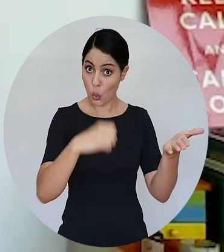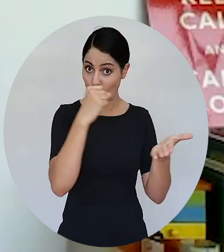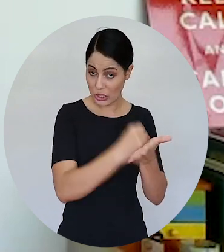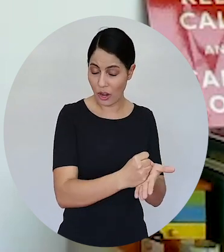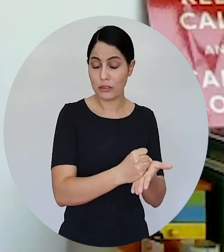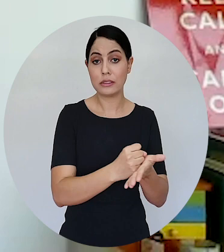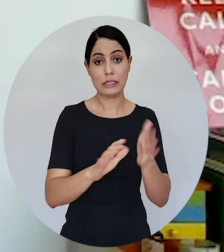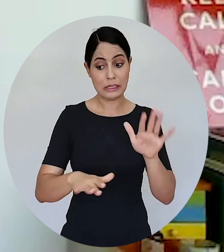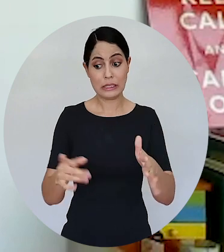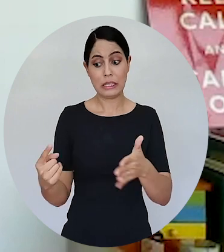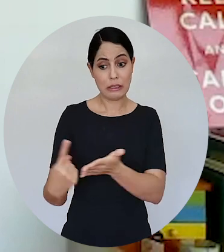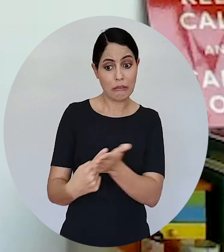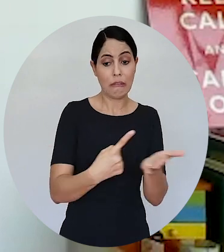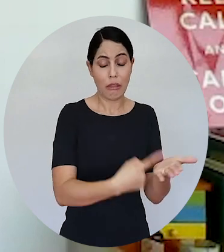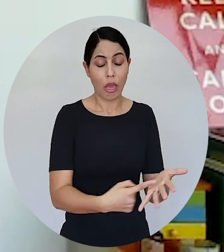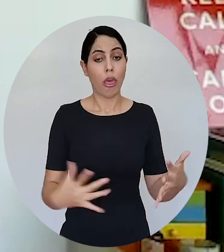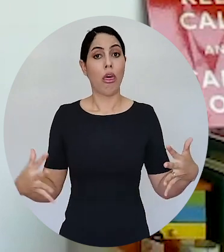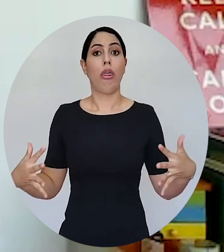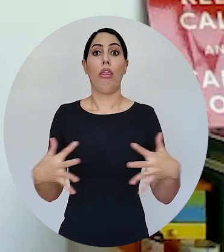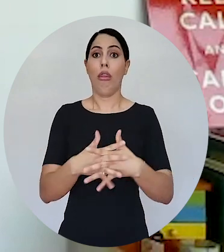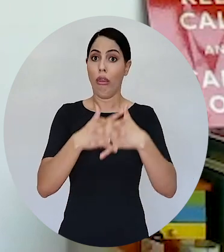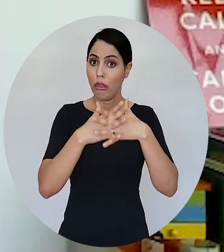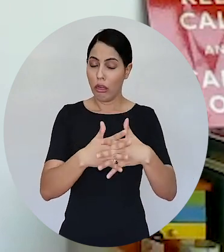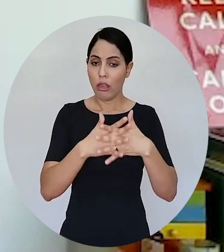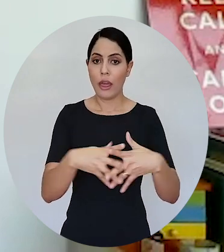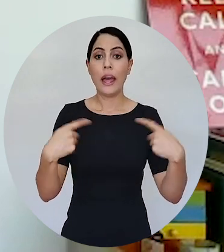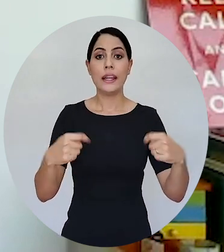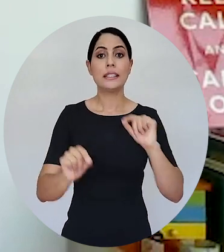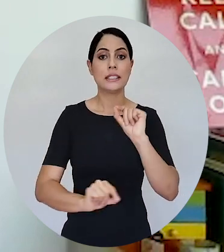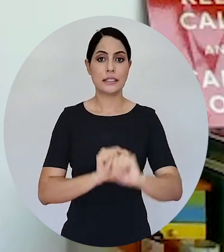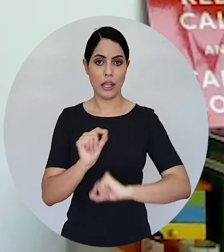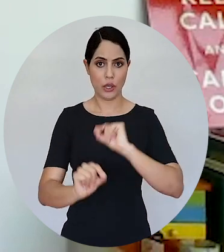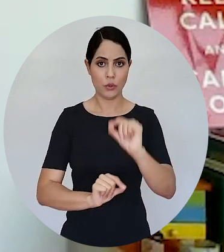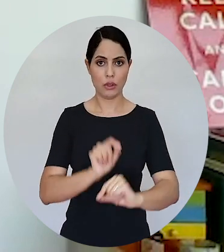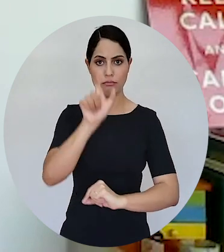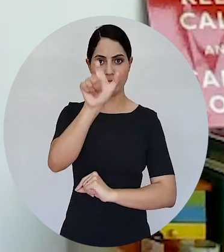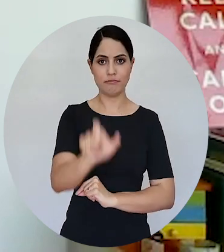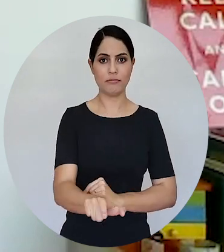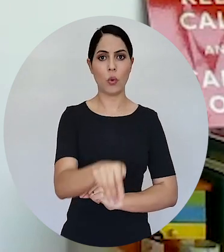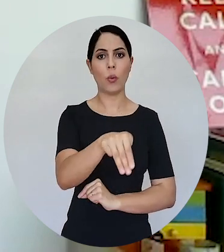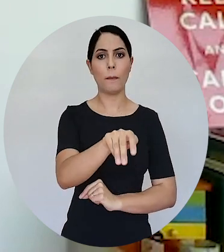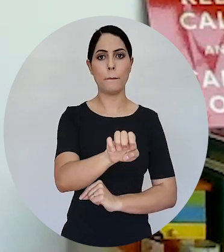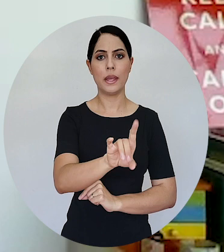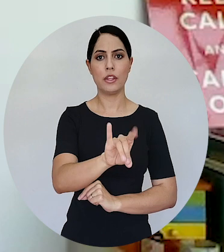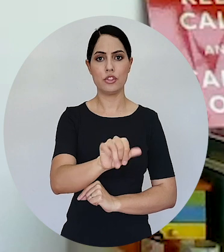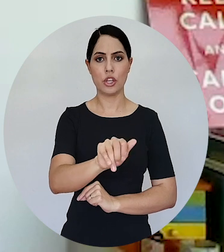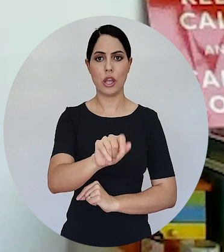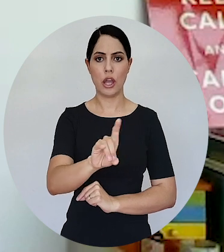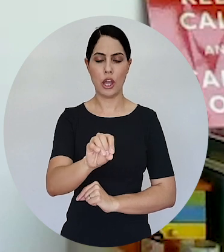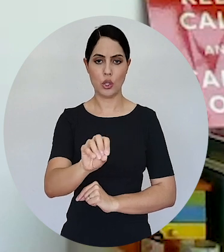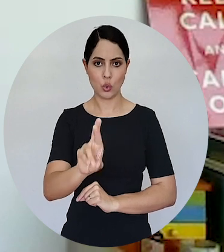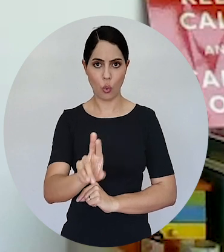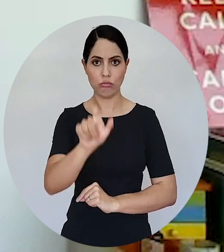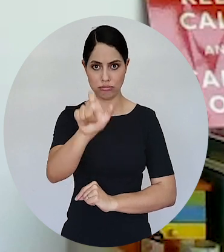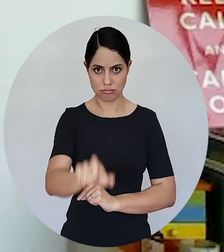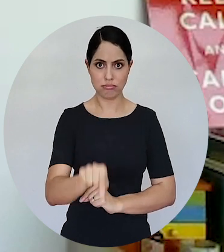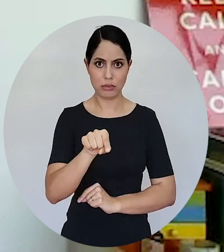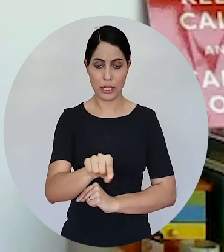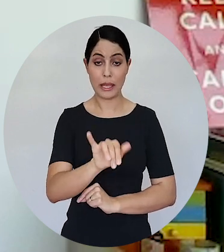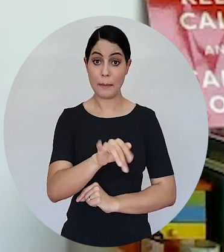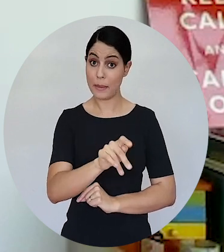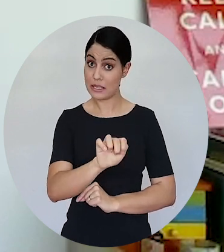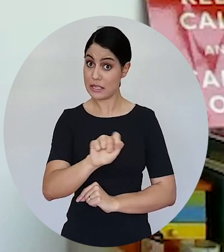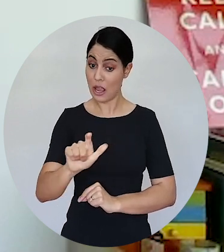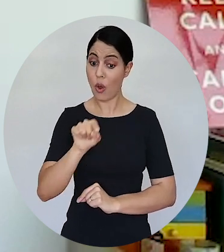negociações complexas podem levar à necessidade e à eficiência de ter um mediador, ou seja, um